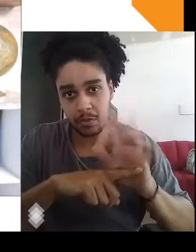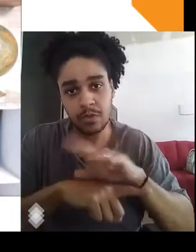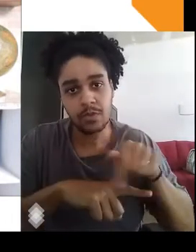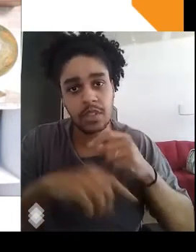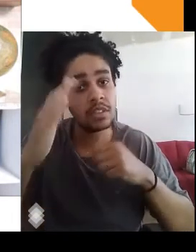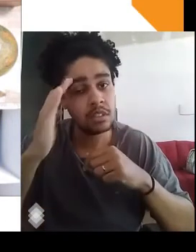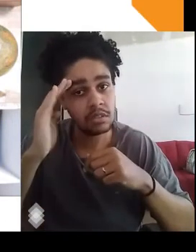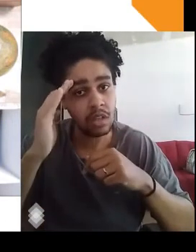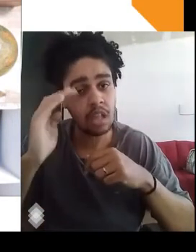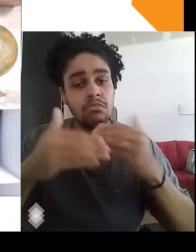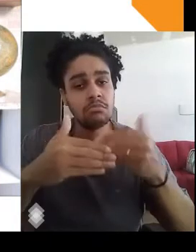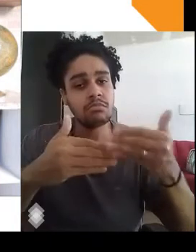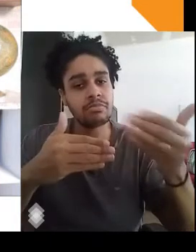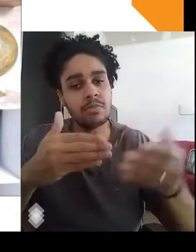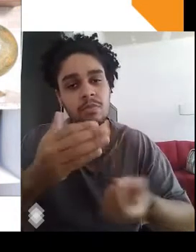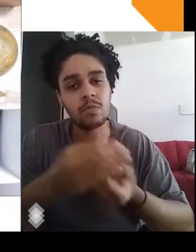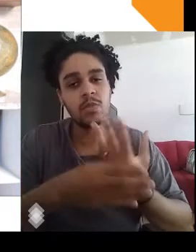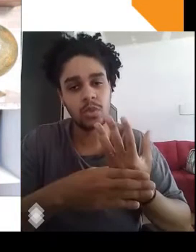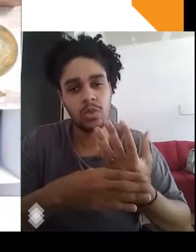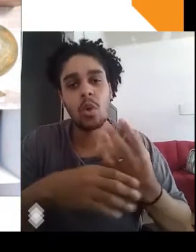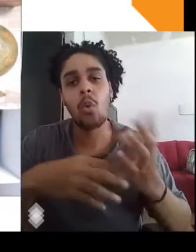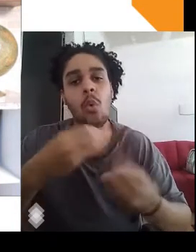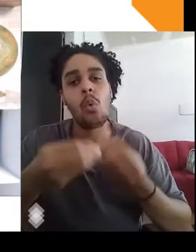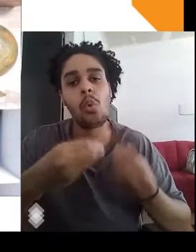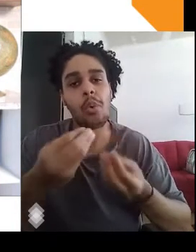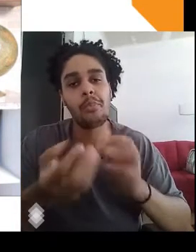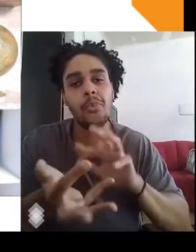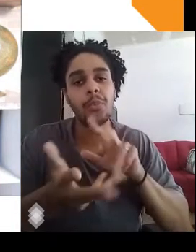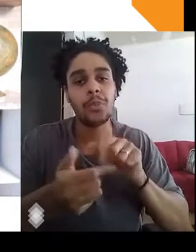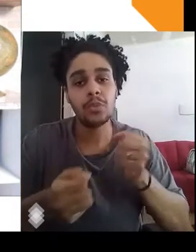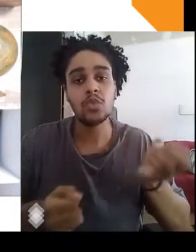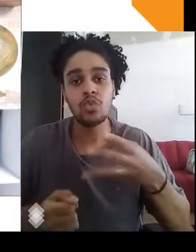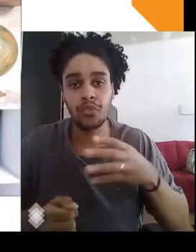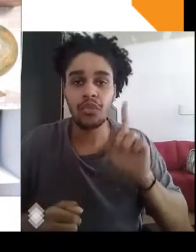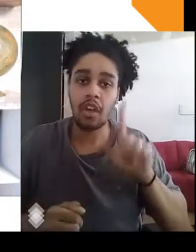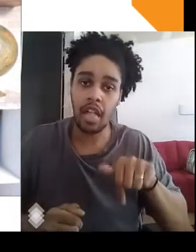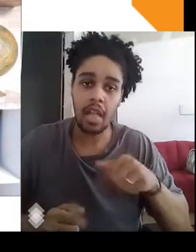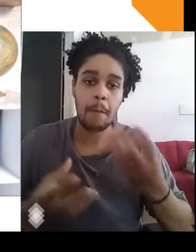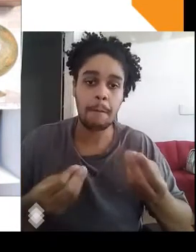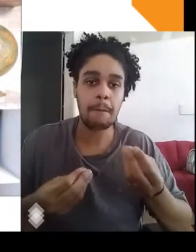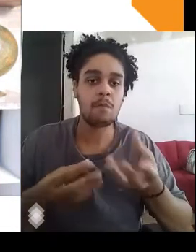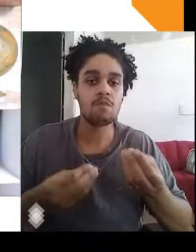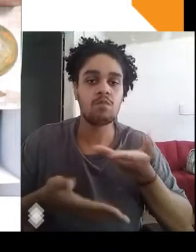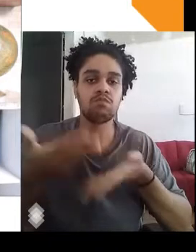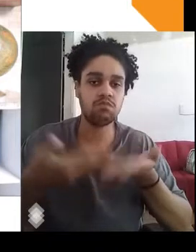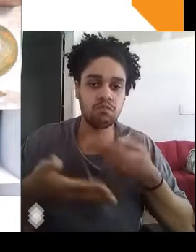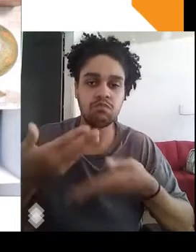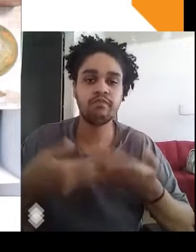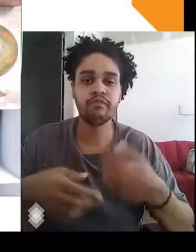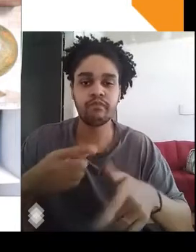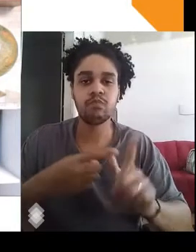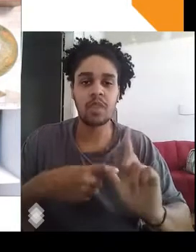tenham entendido um pouco desse processo de produção, de como o mundo contemporâneo é um mundo